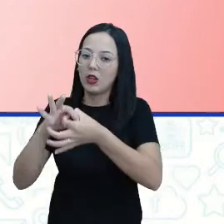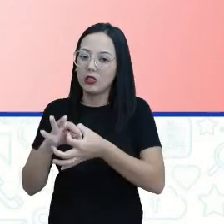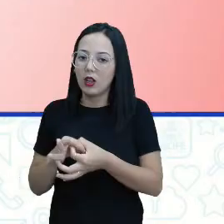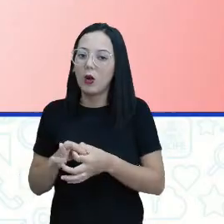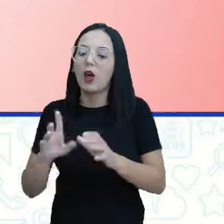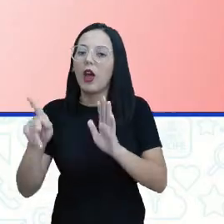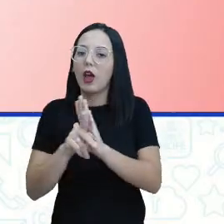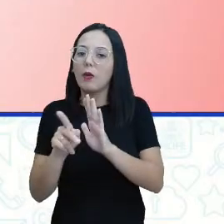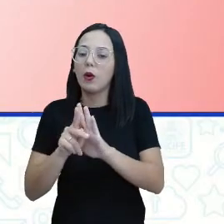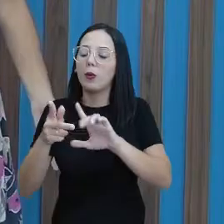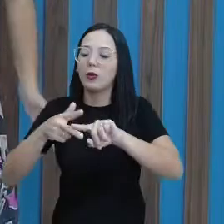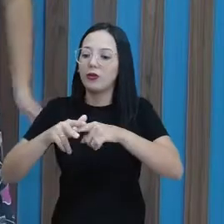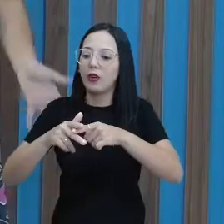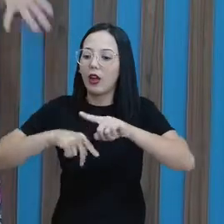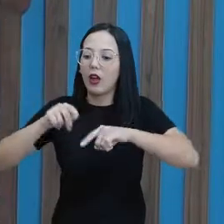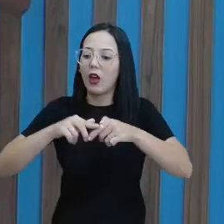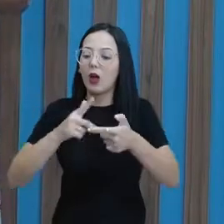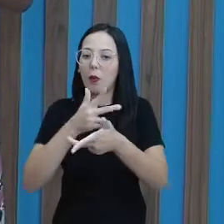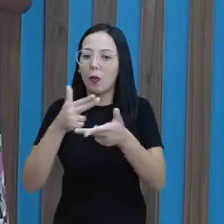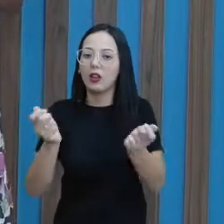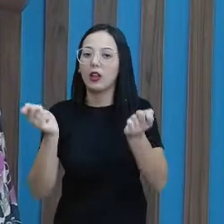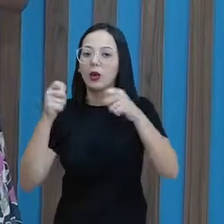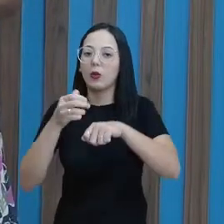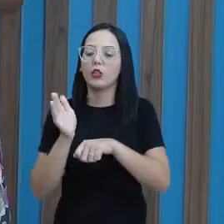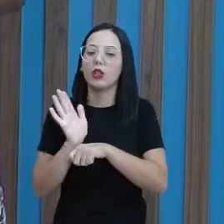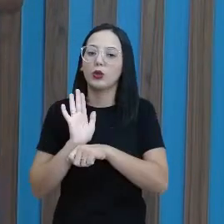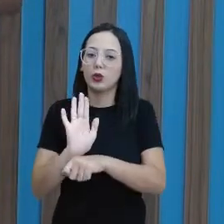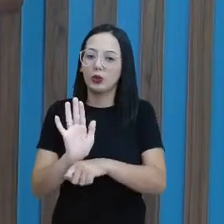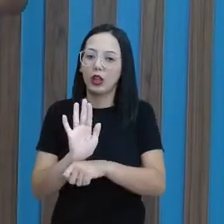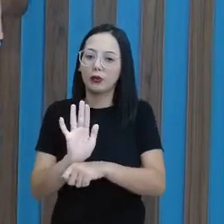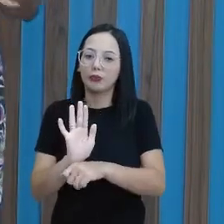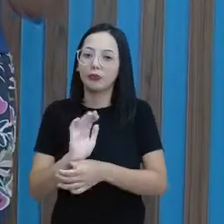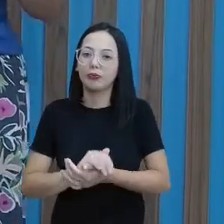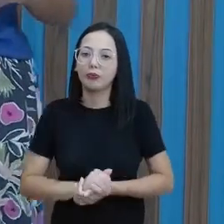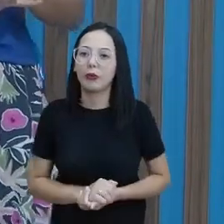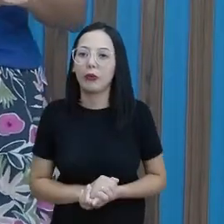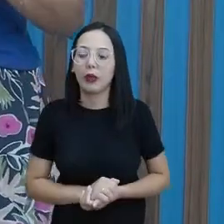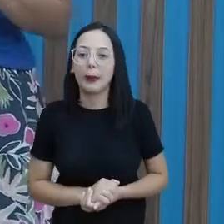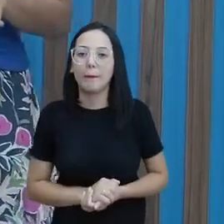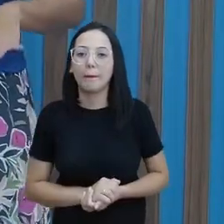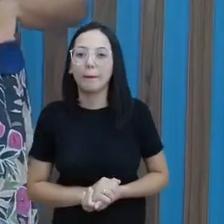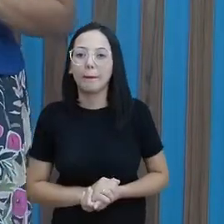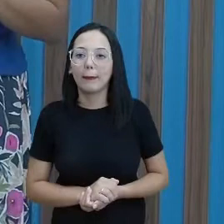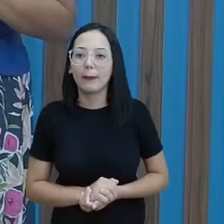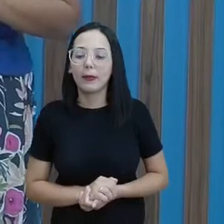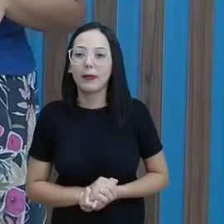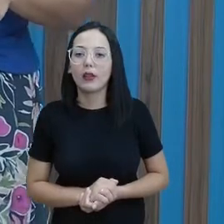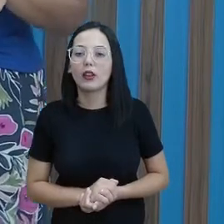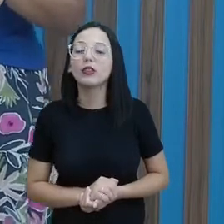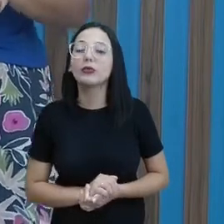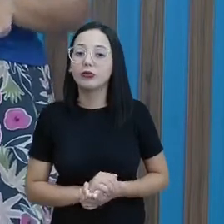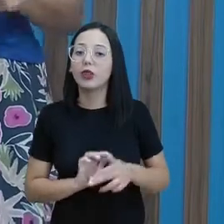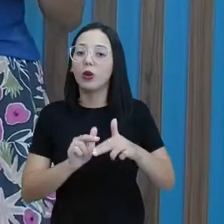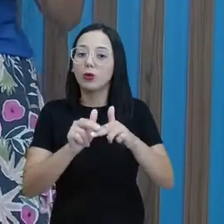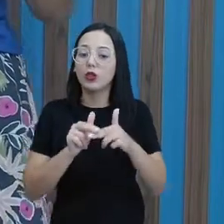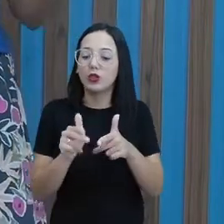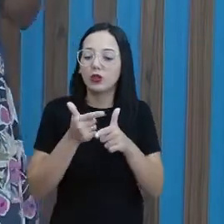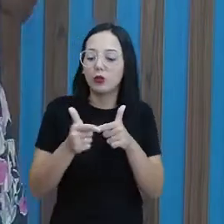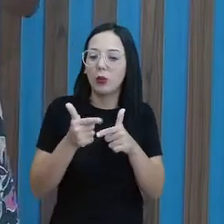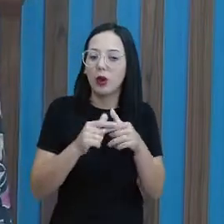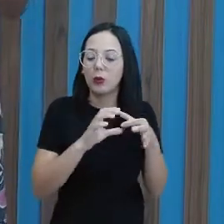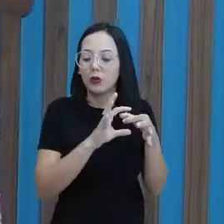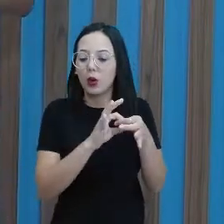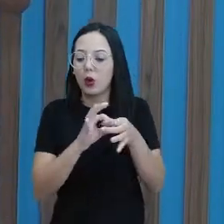mecanismos, dessas ferramentas que podem ajudar, tá? Então, esses problemas de coesão